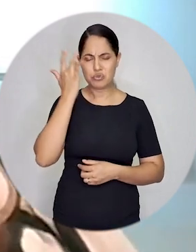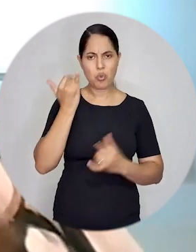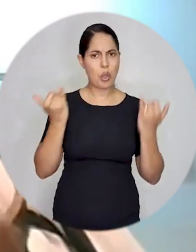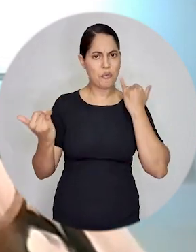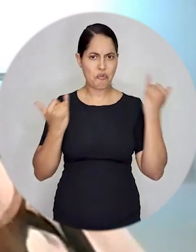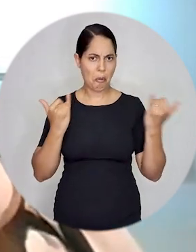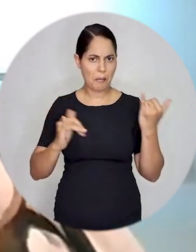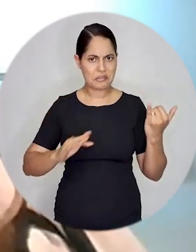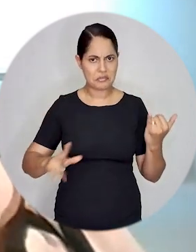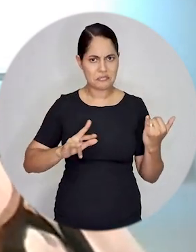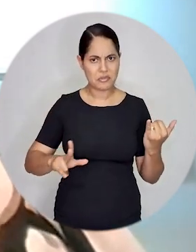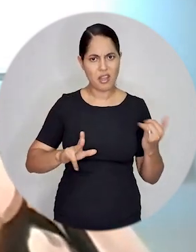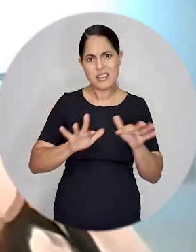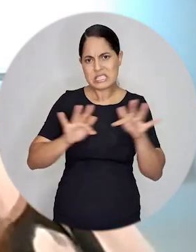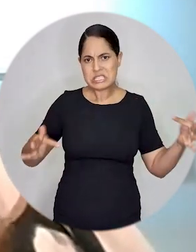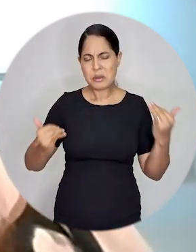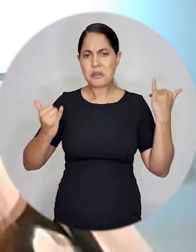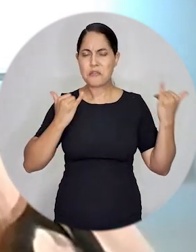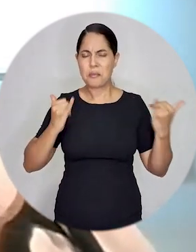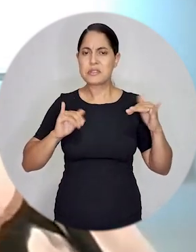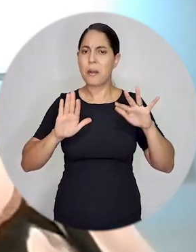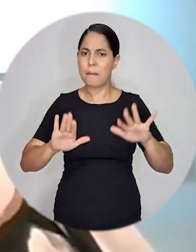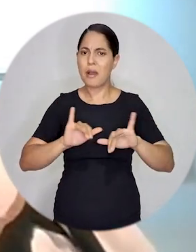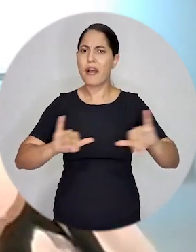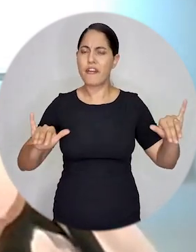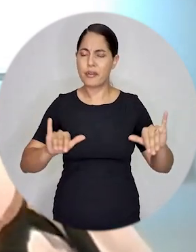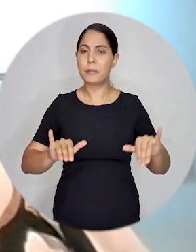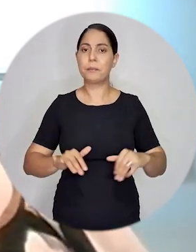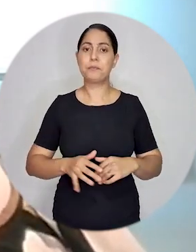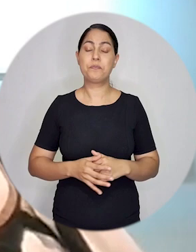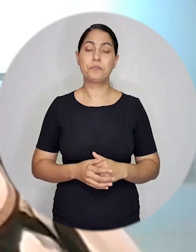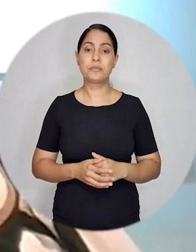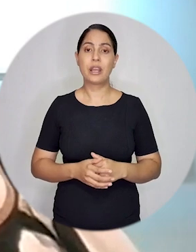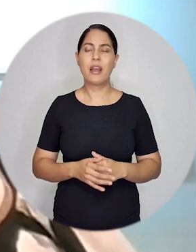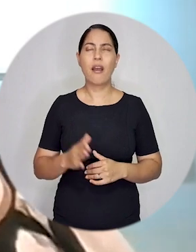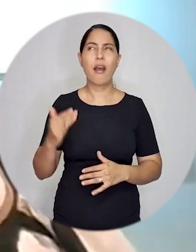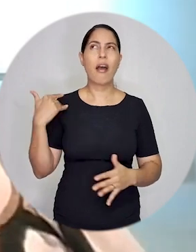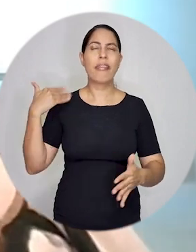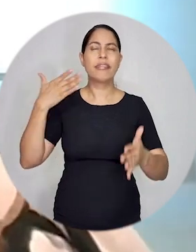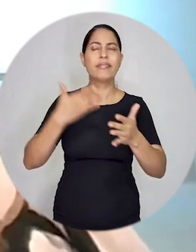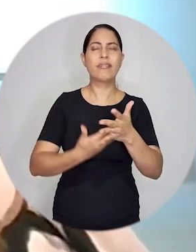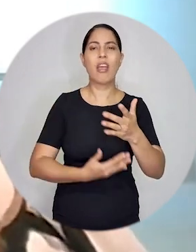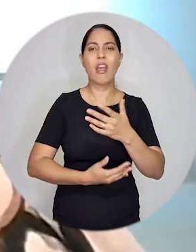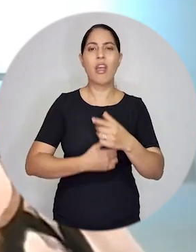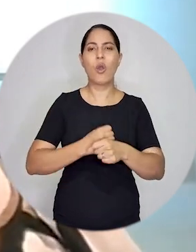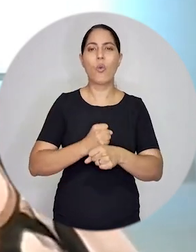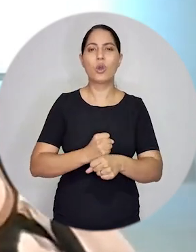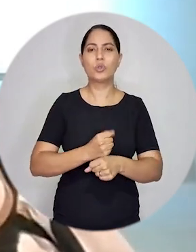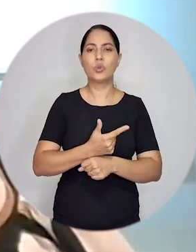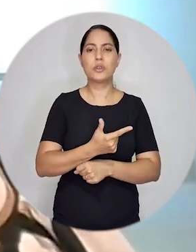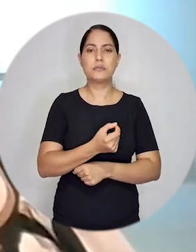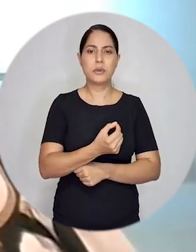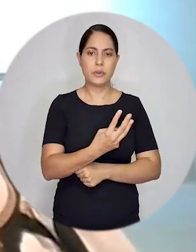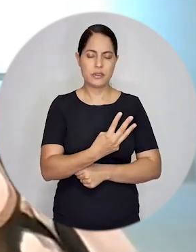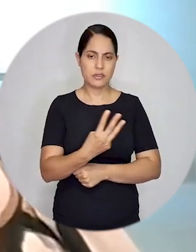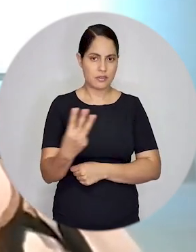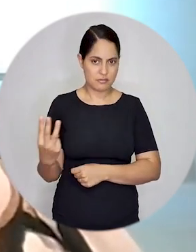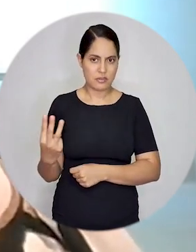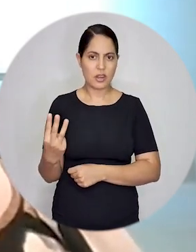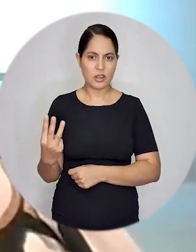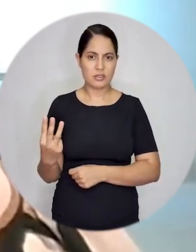informação mais simples dentro de todo esse cenário, nós temos até o ano de 2033, segundo a